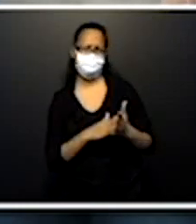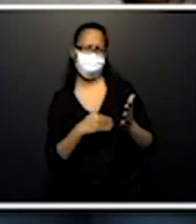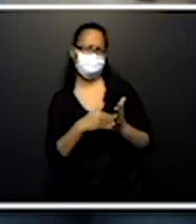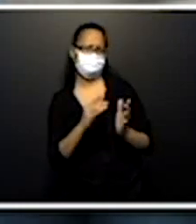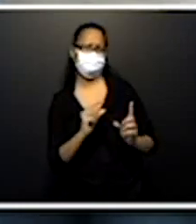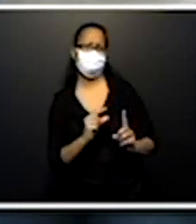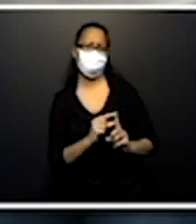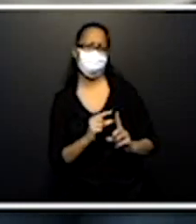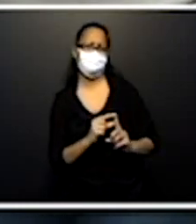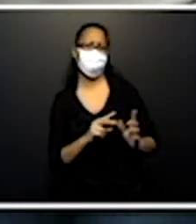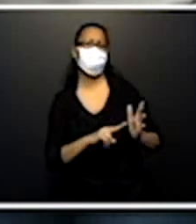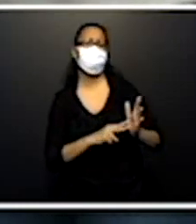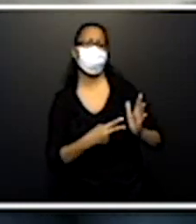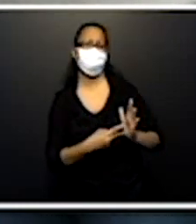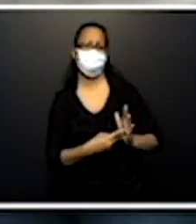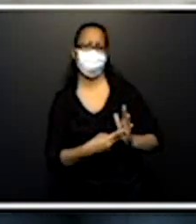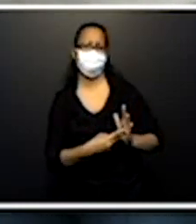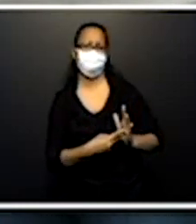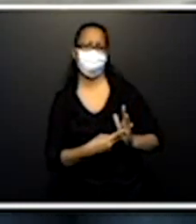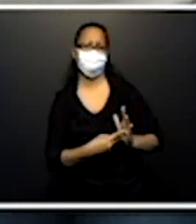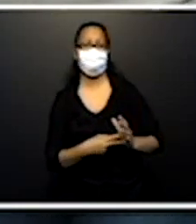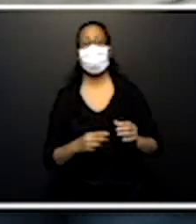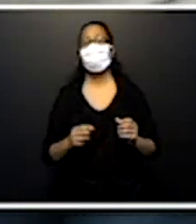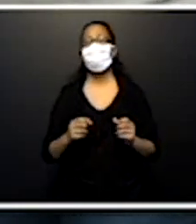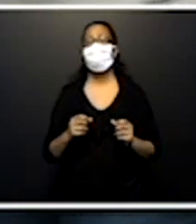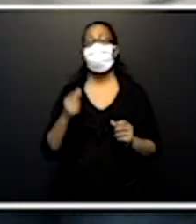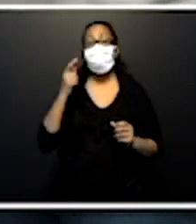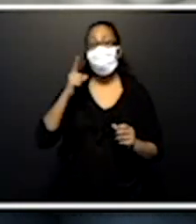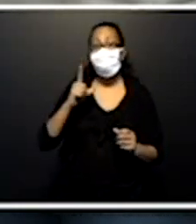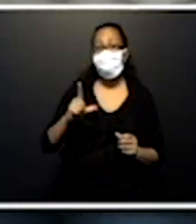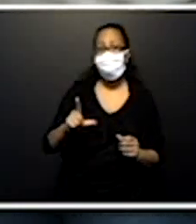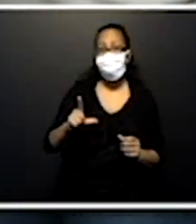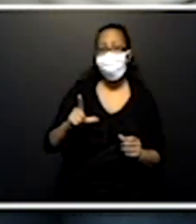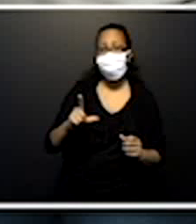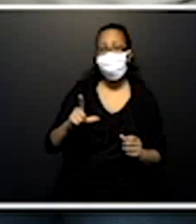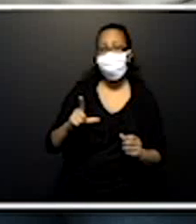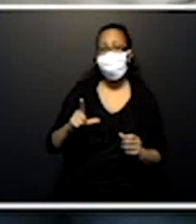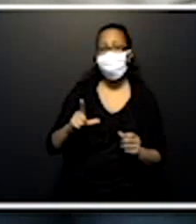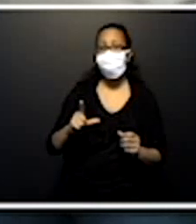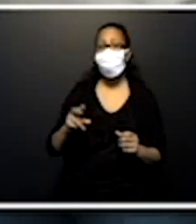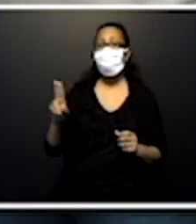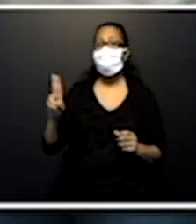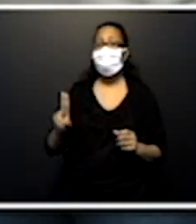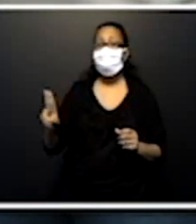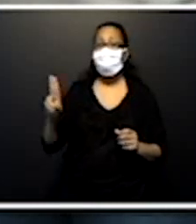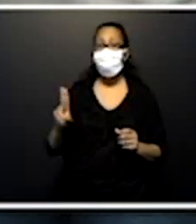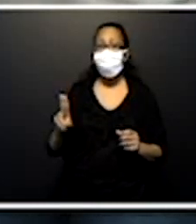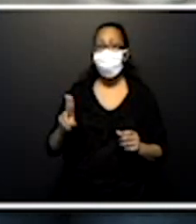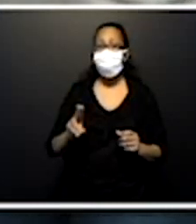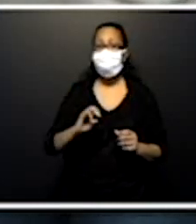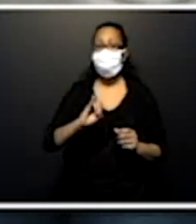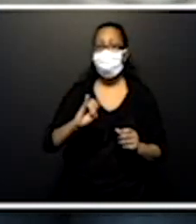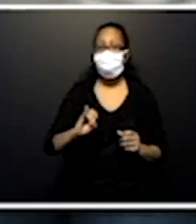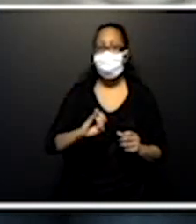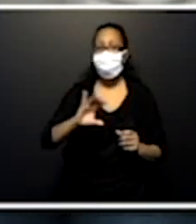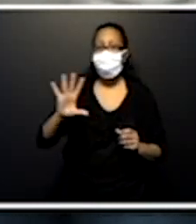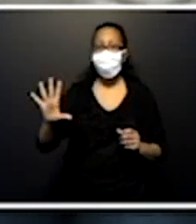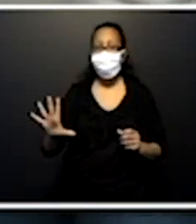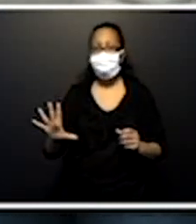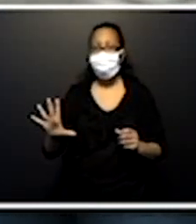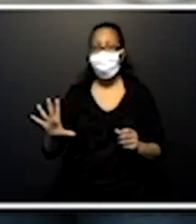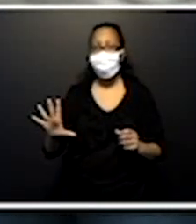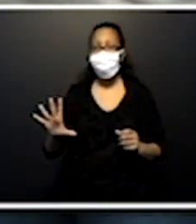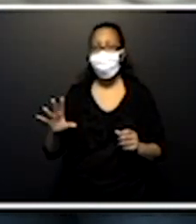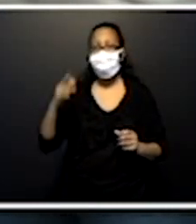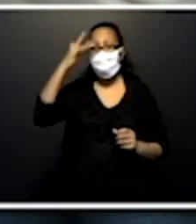isso? Então eu consigo aí usar imagens, me remeter a palavras que o leitor